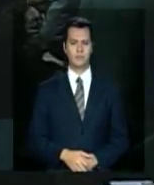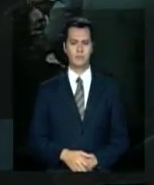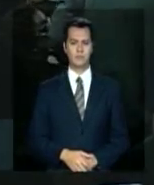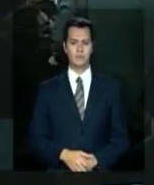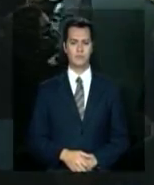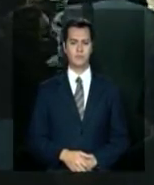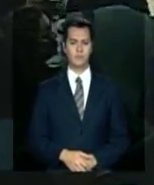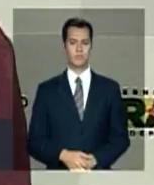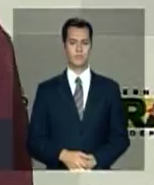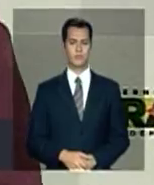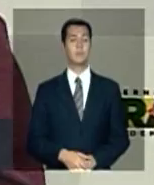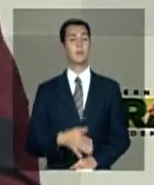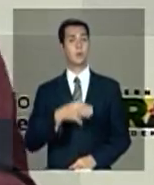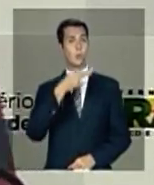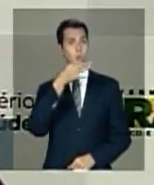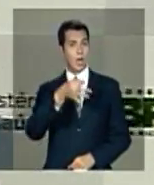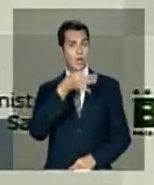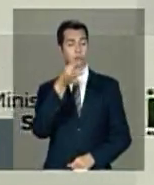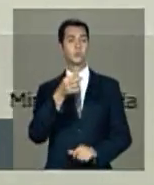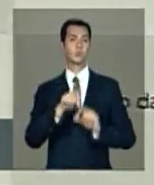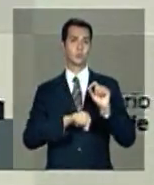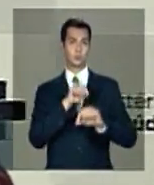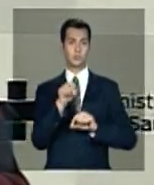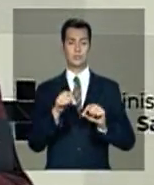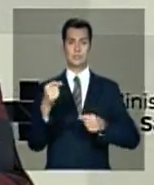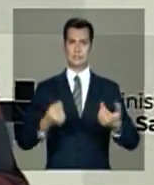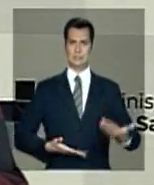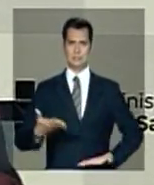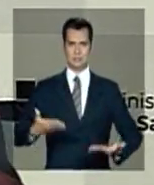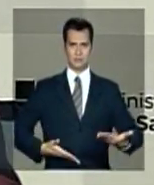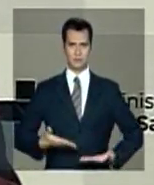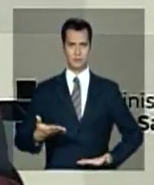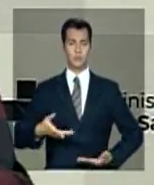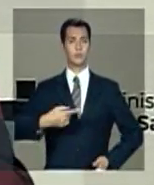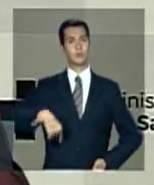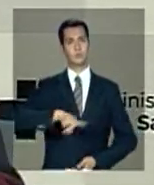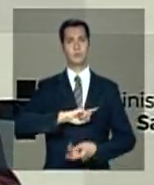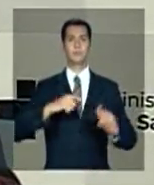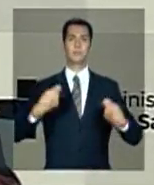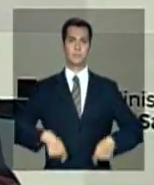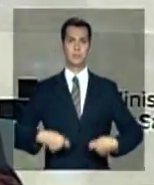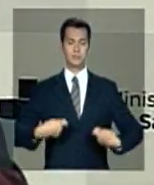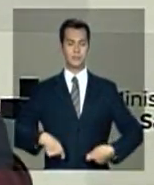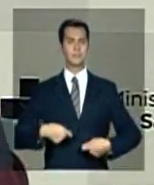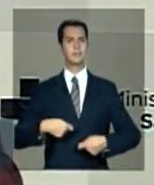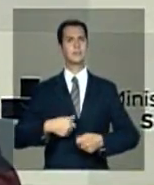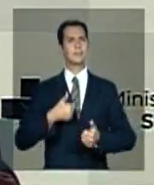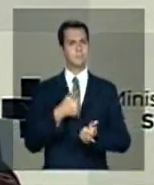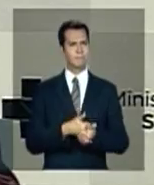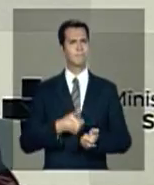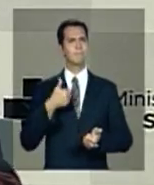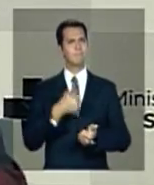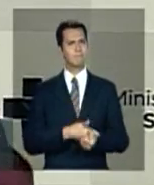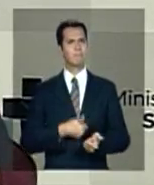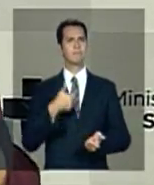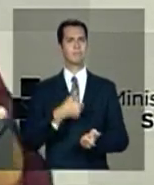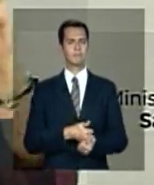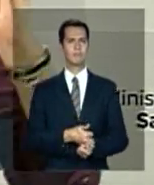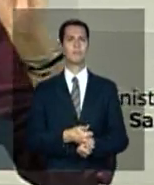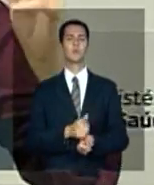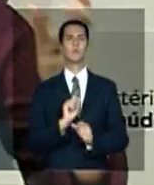eu acho eu acho que no caso dos serviços nós temos de buscar não só